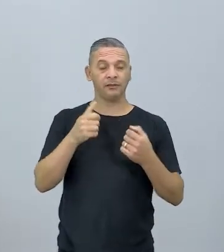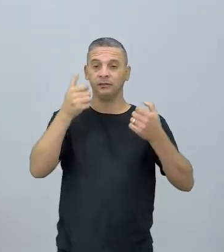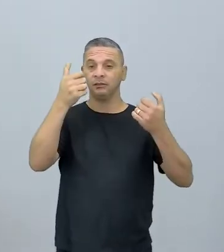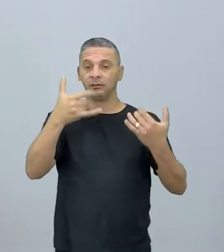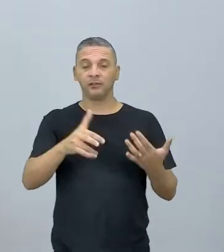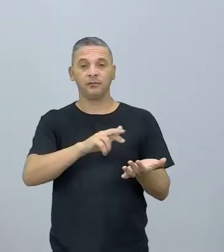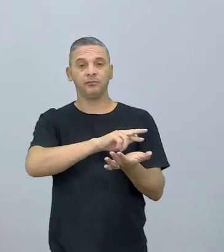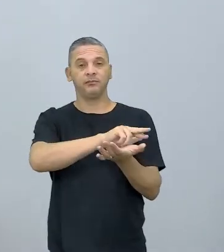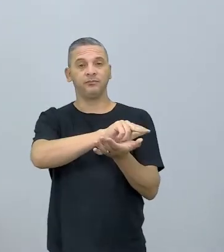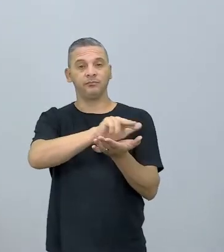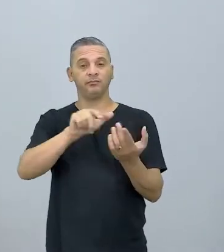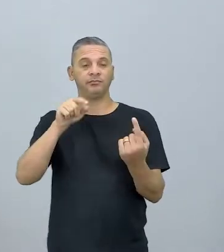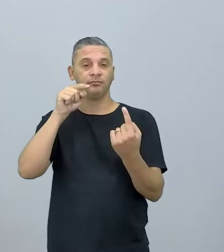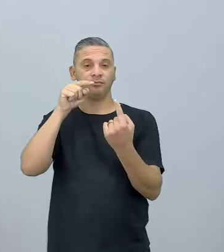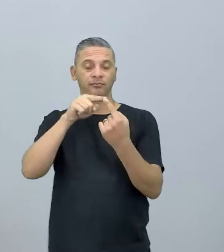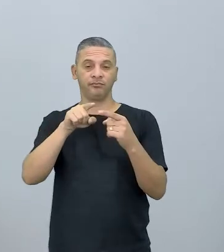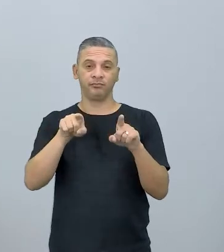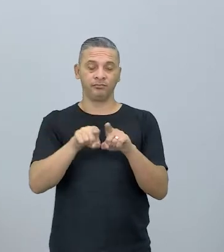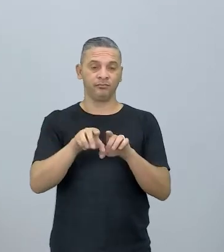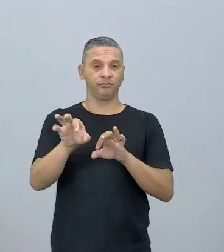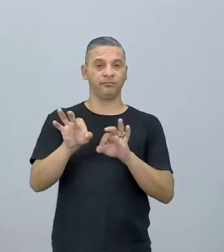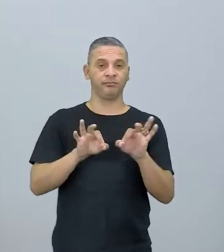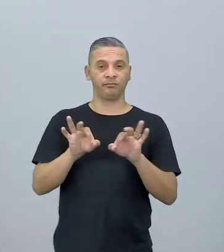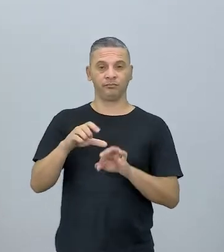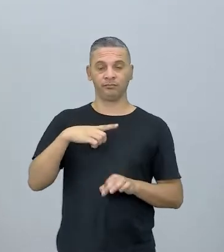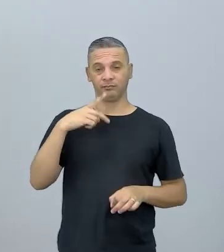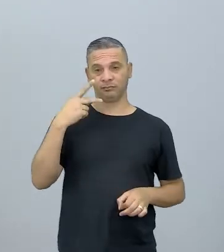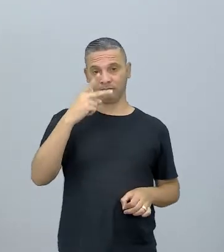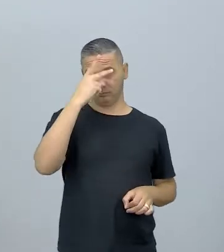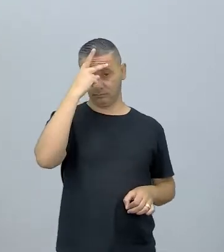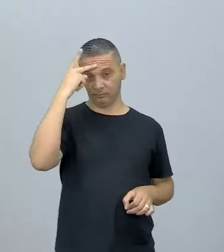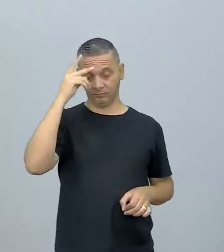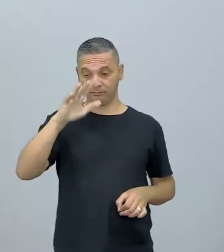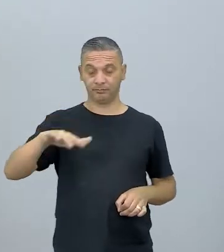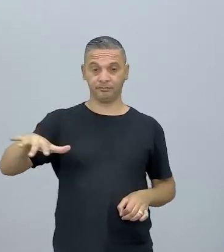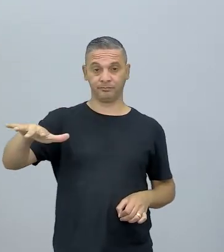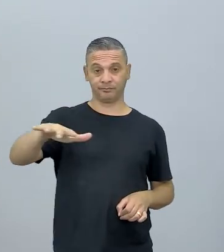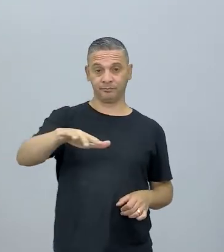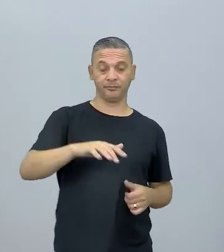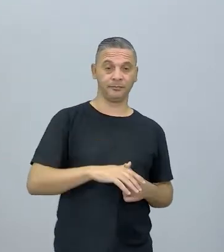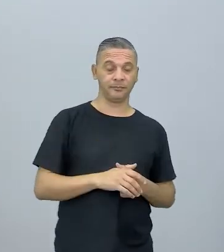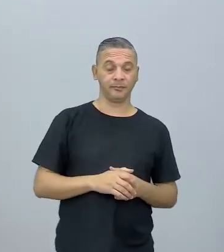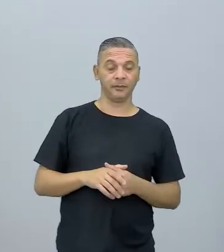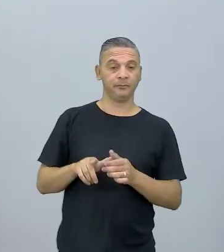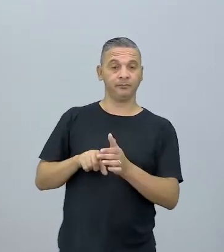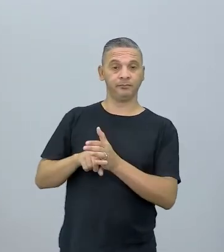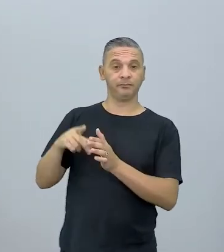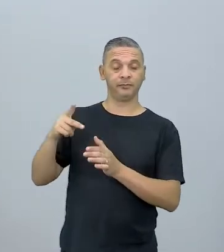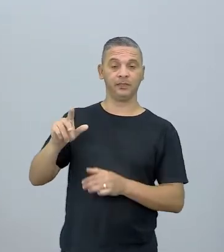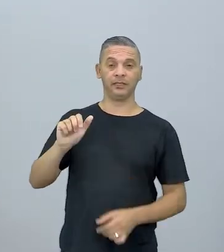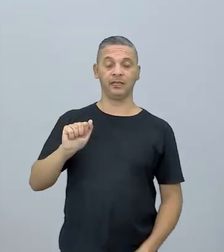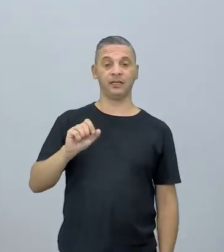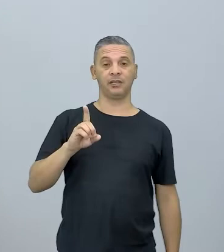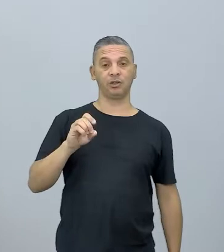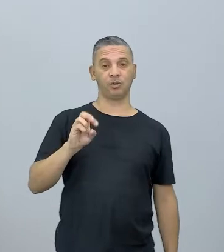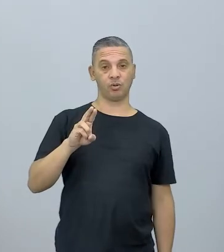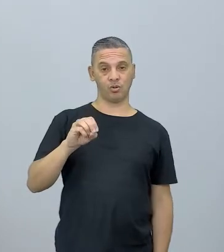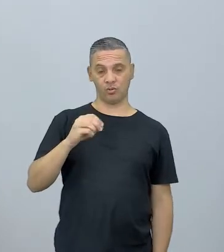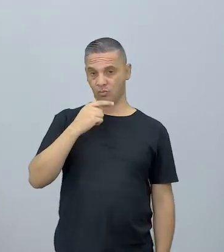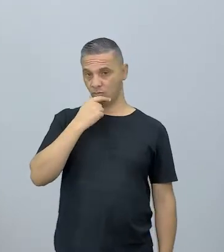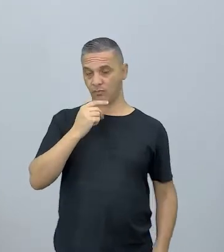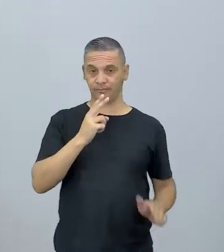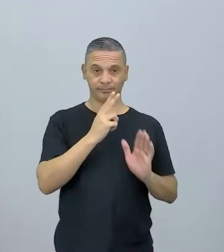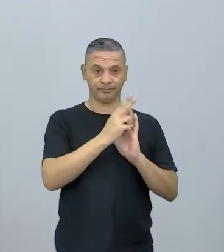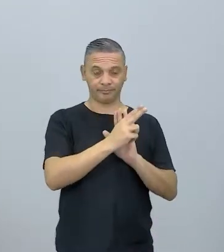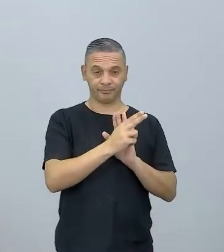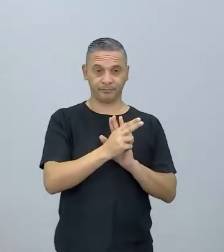disposições de agir e de pensar de um determinado modo, né? E essa era a pesquisa do Adorno. Então, ele, para fazer isso,